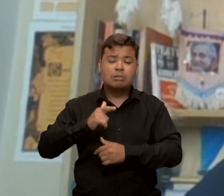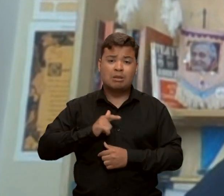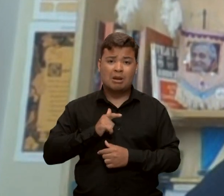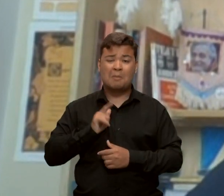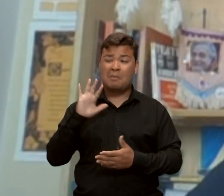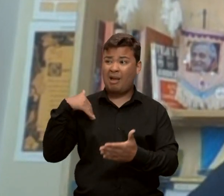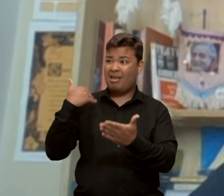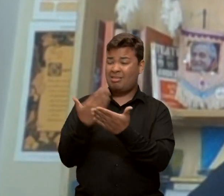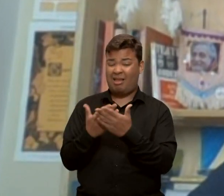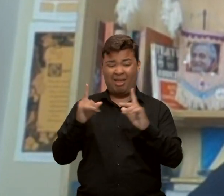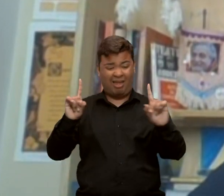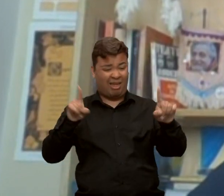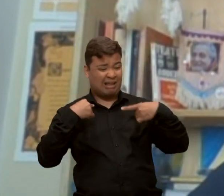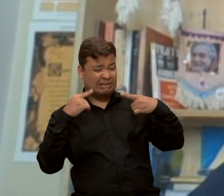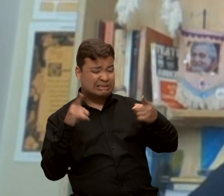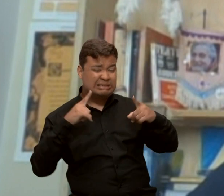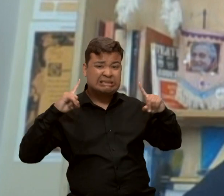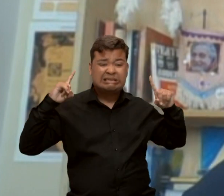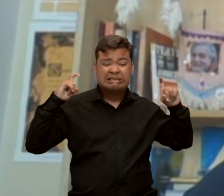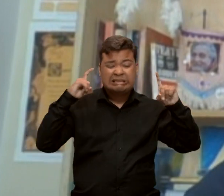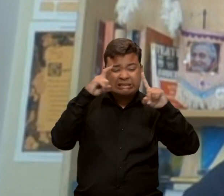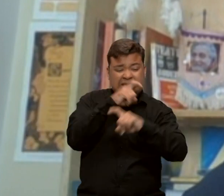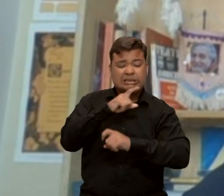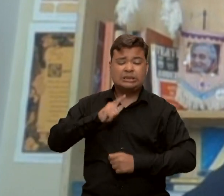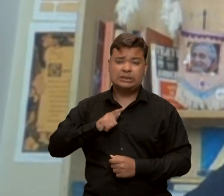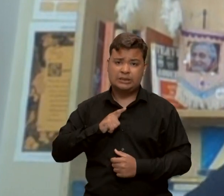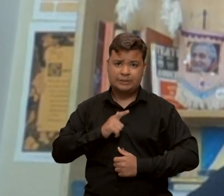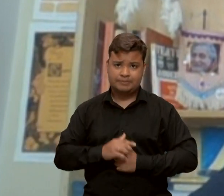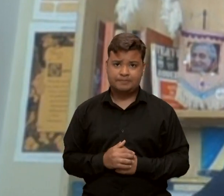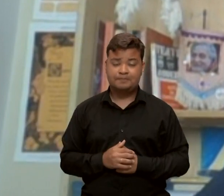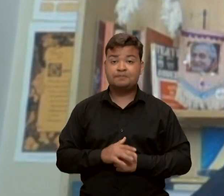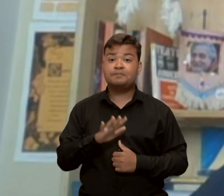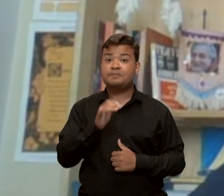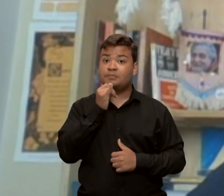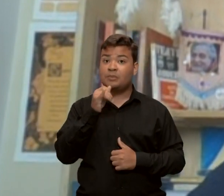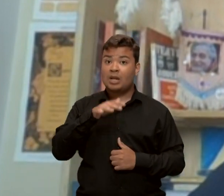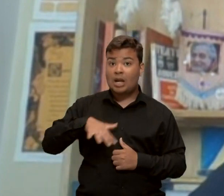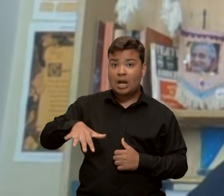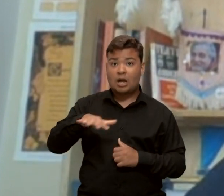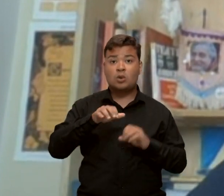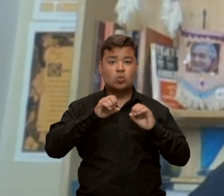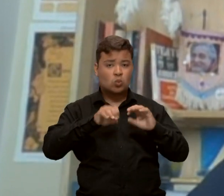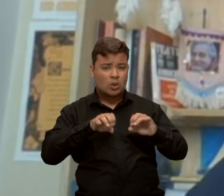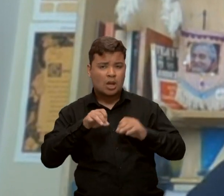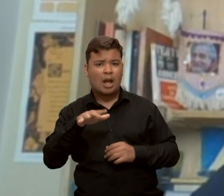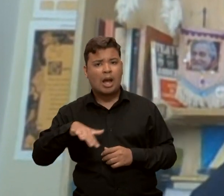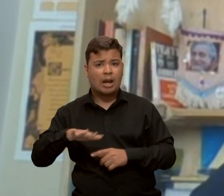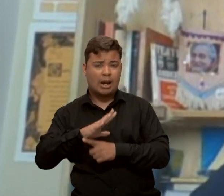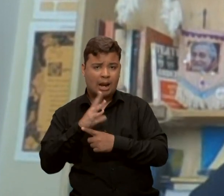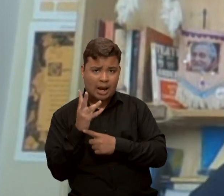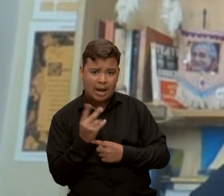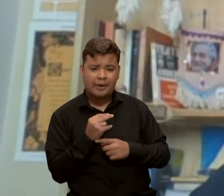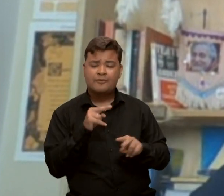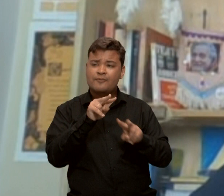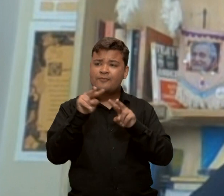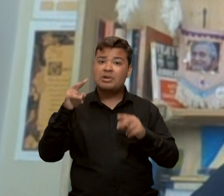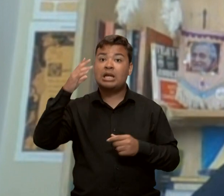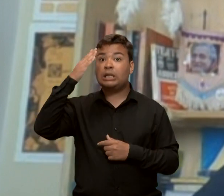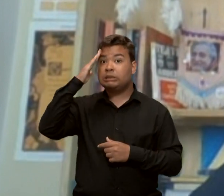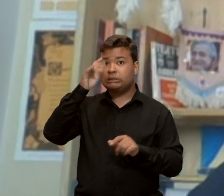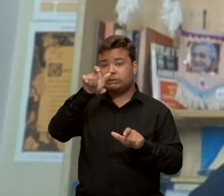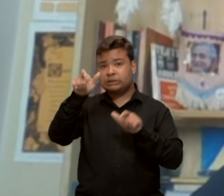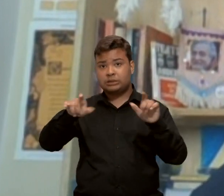quando a gente começa, no ambiente educacional, no ambiente artístico, no ambiente familiar, a entender as pessoas com deficiência,